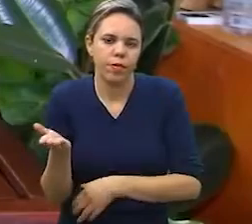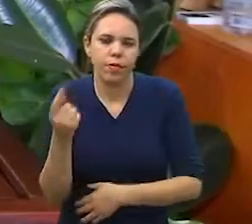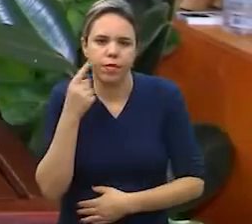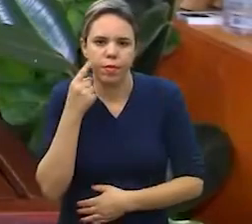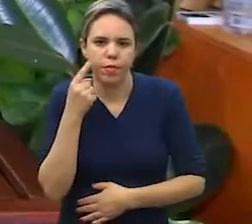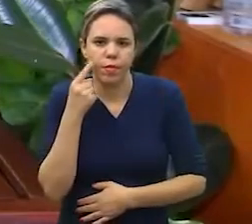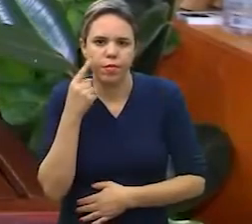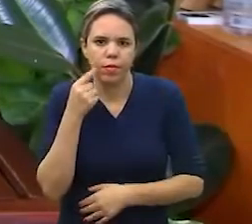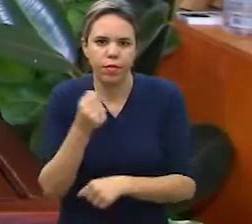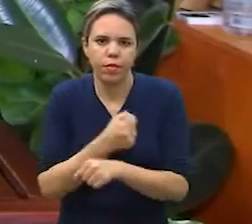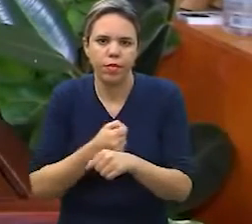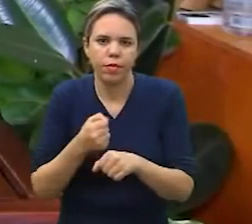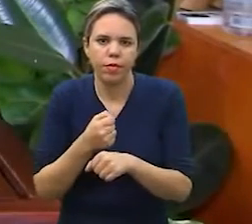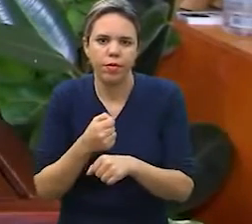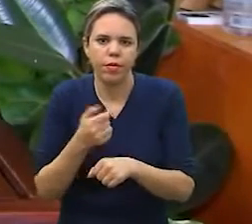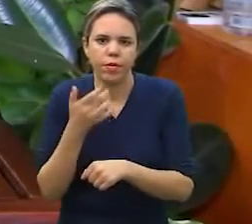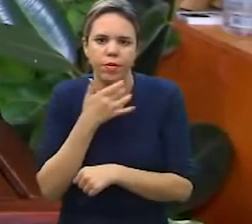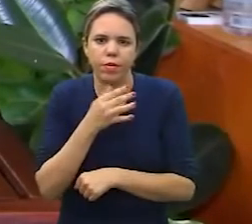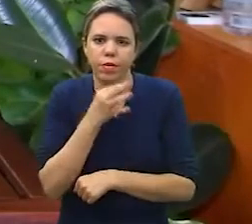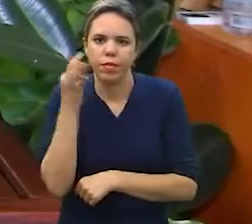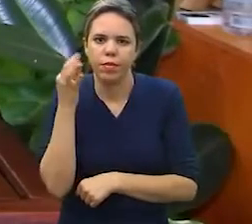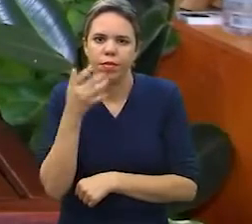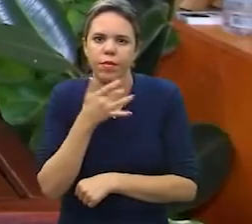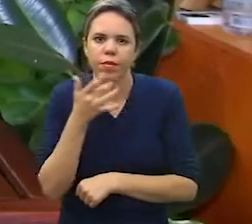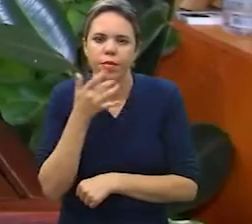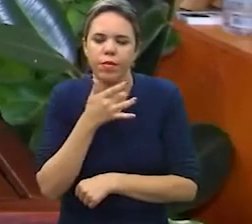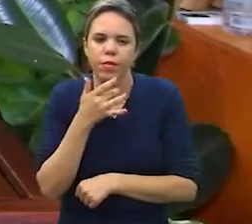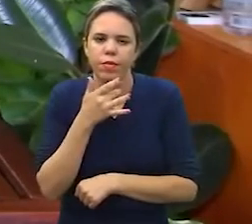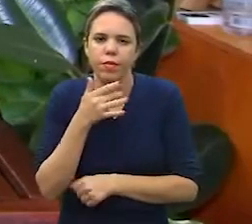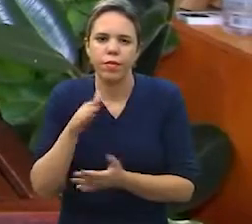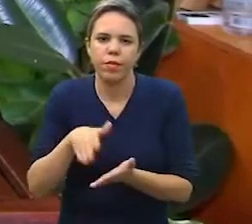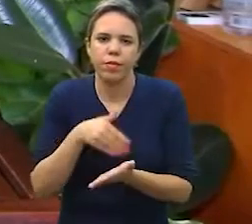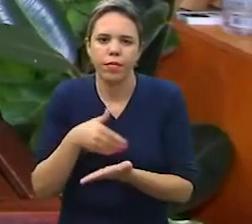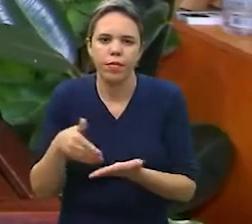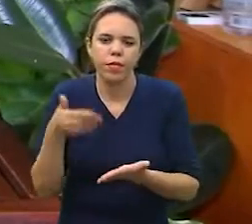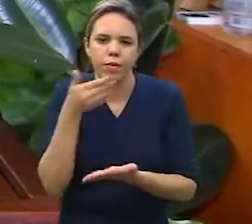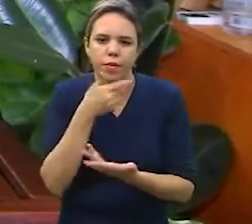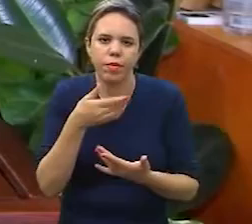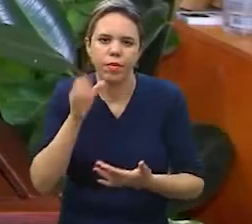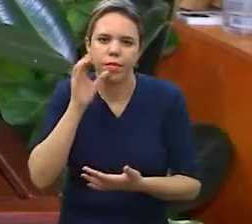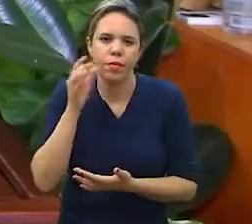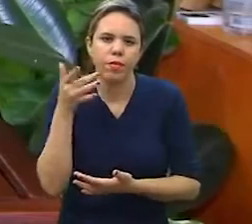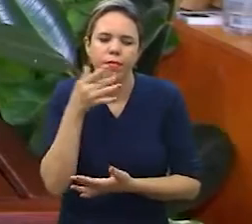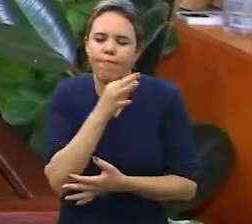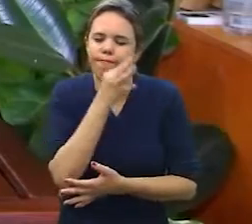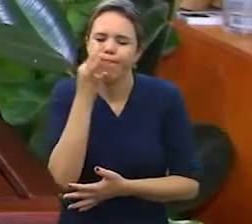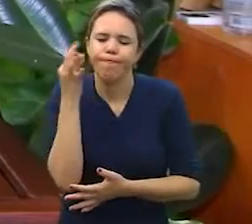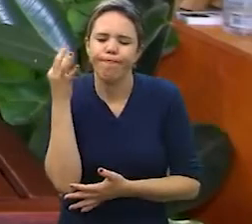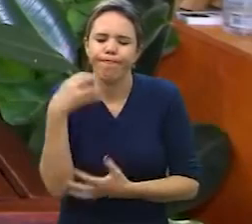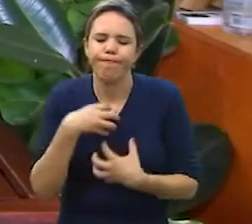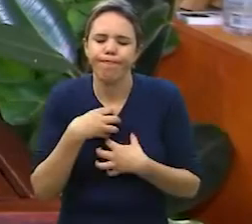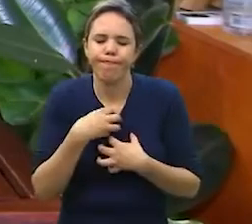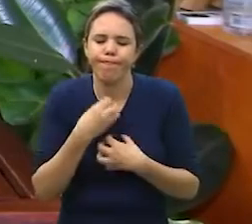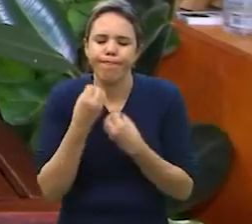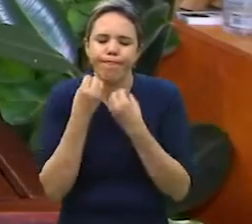Olha, aquela receita pedaçuda, né? Que tem aqui a geleia, leite com... Ó, muito bom, muito